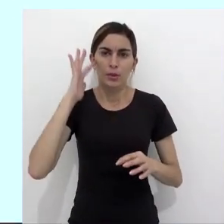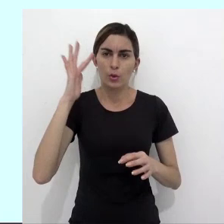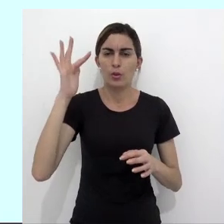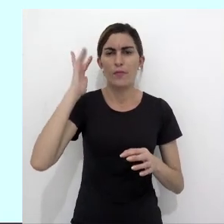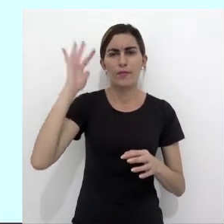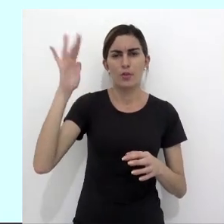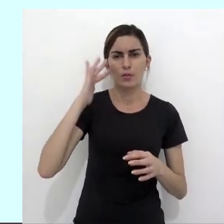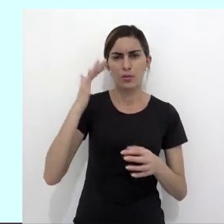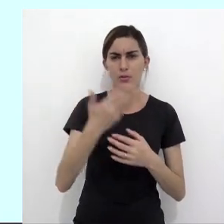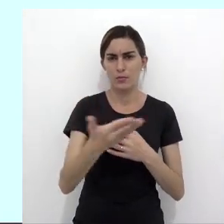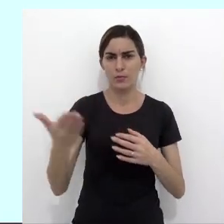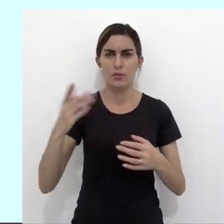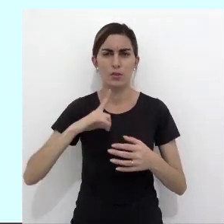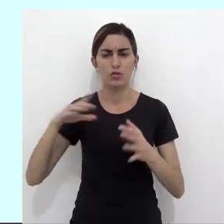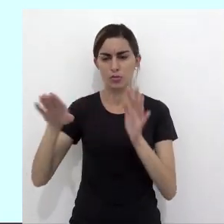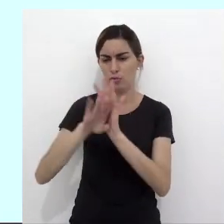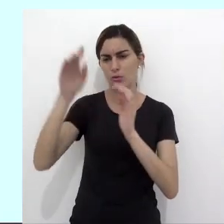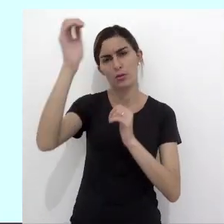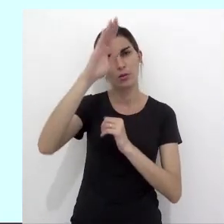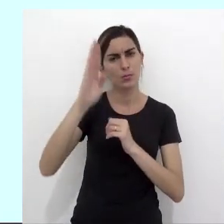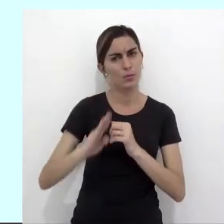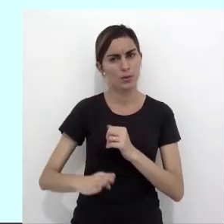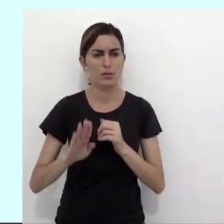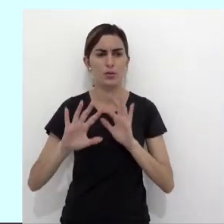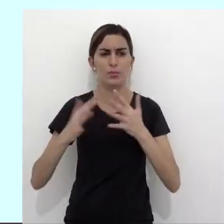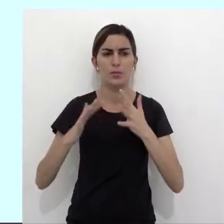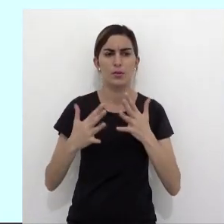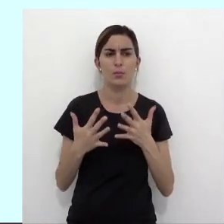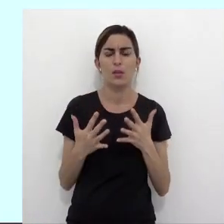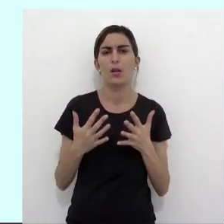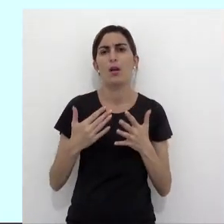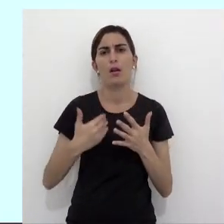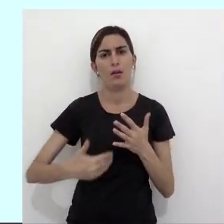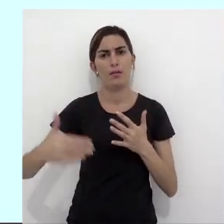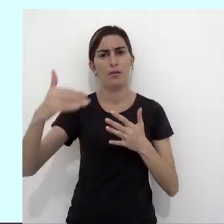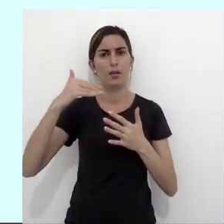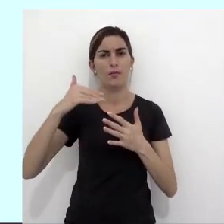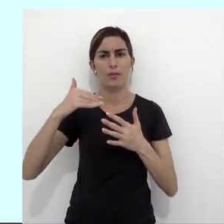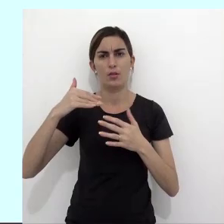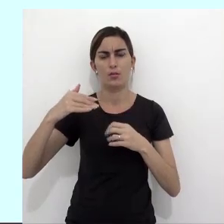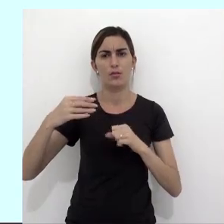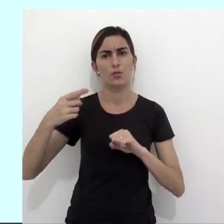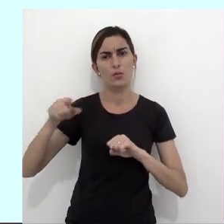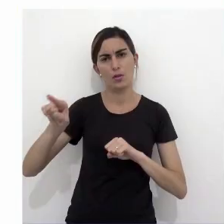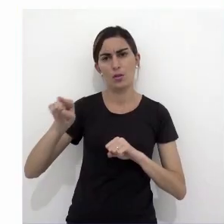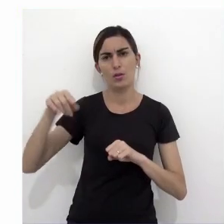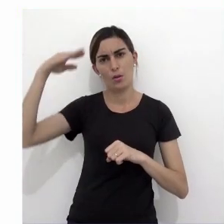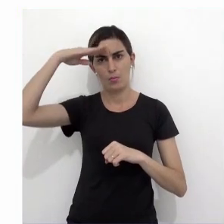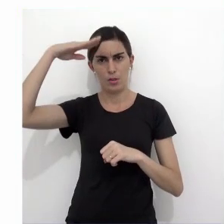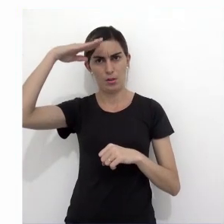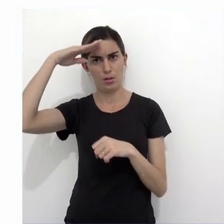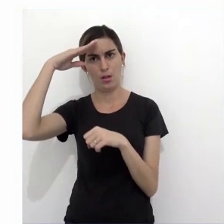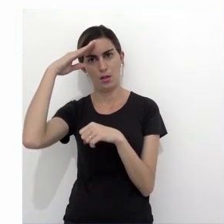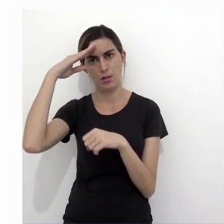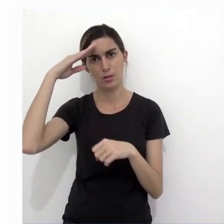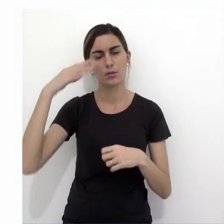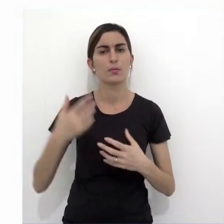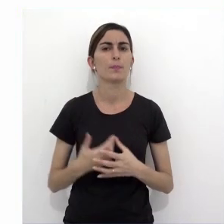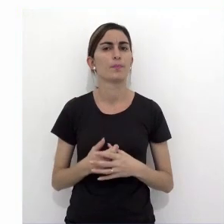tinha chegado ao Brasil através dos militares. A